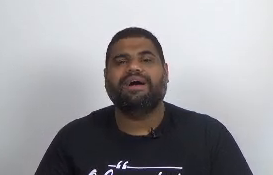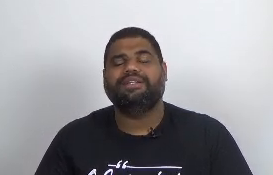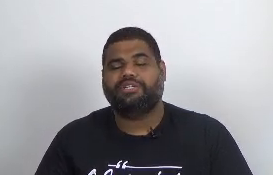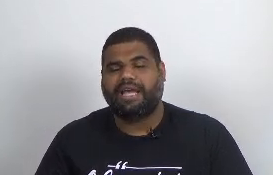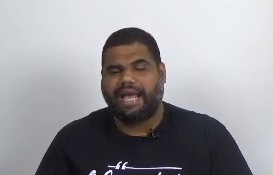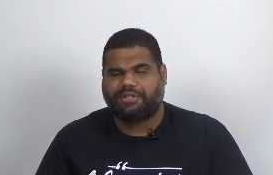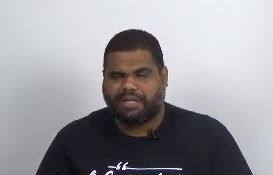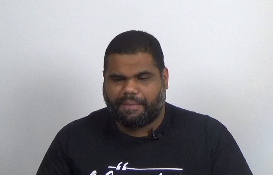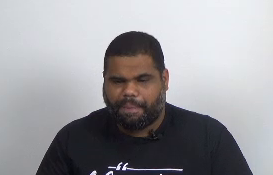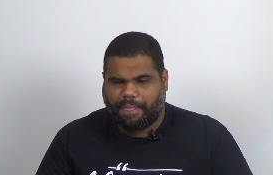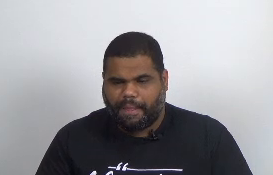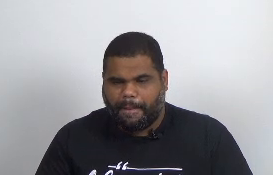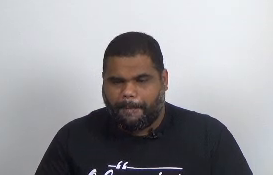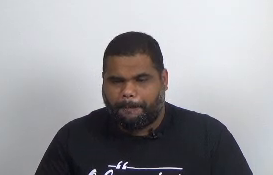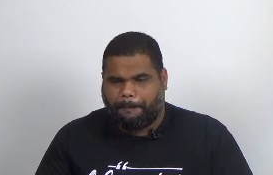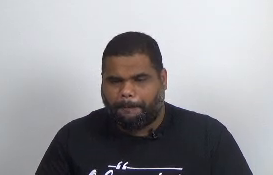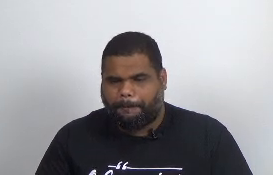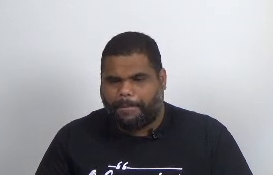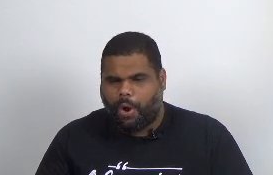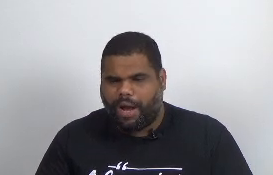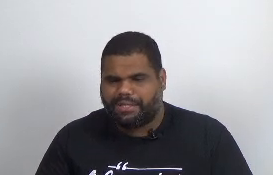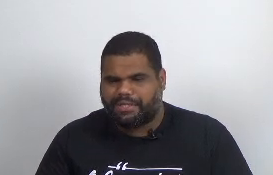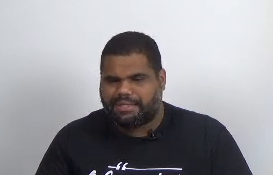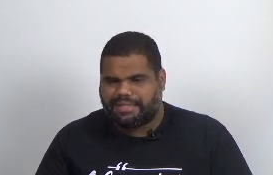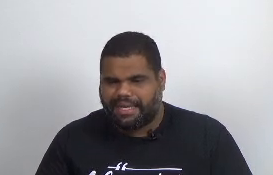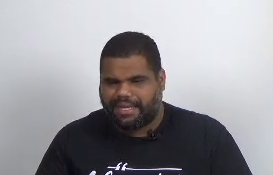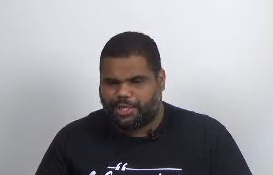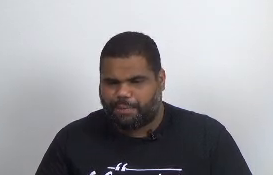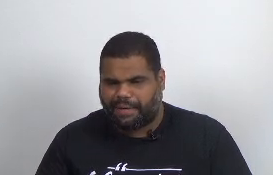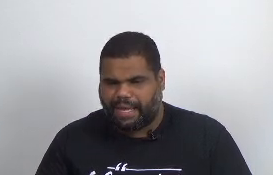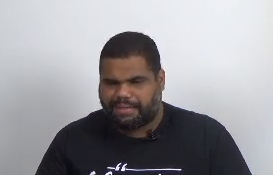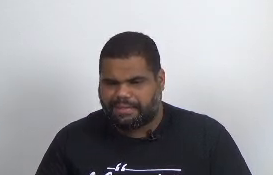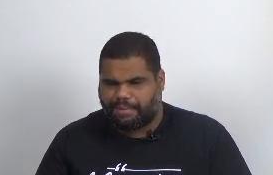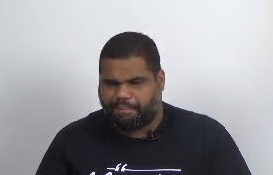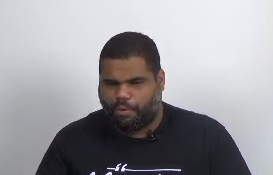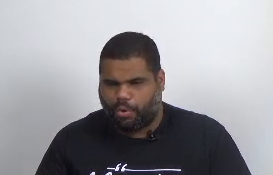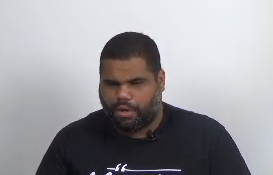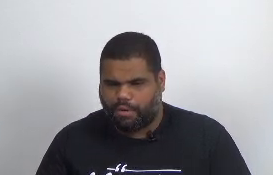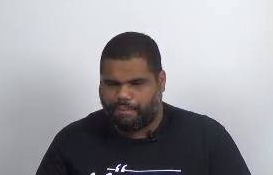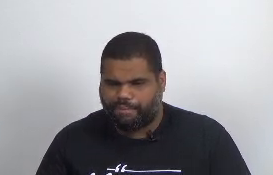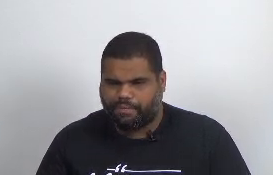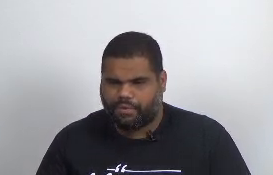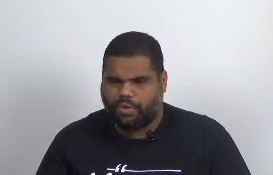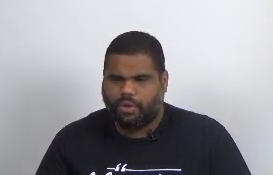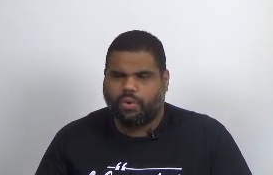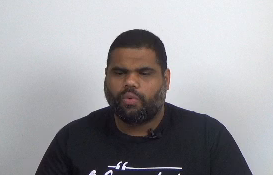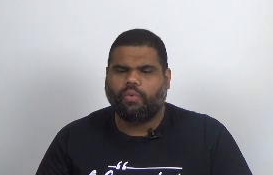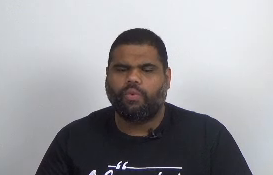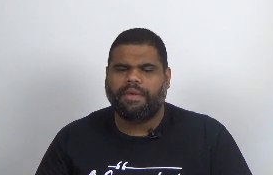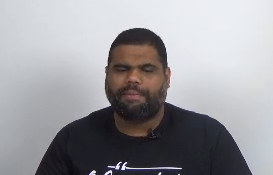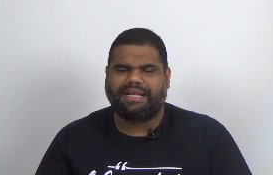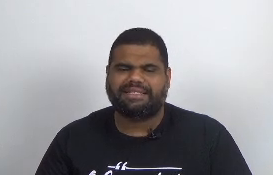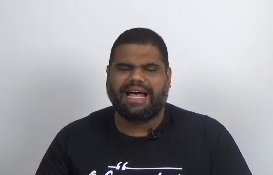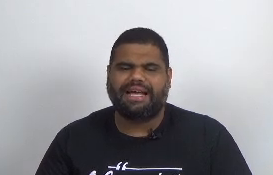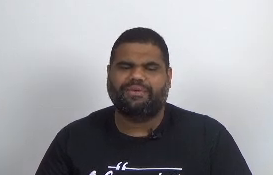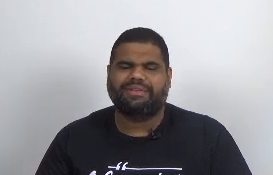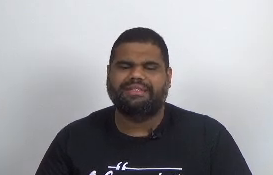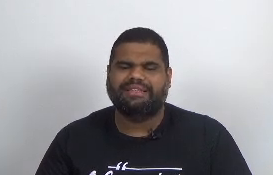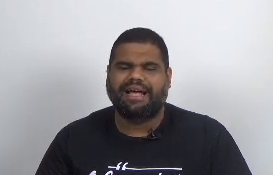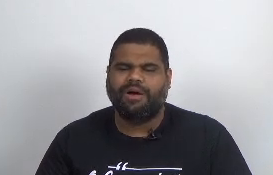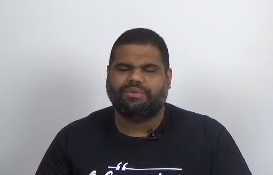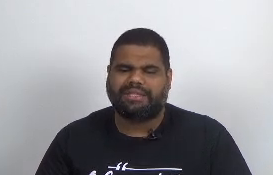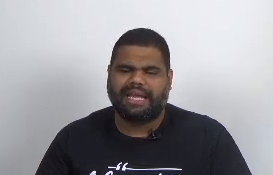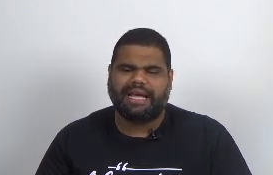ou antiética, pode ser expressa por: um